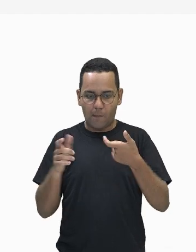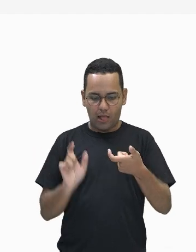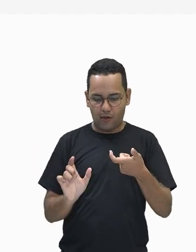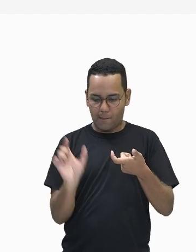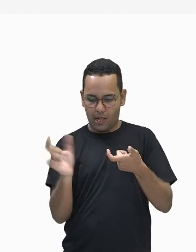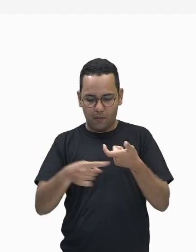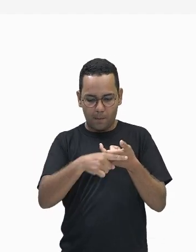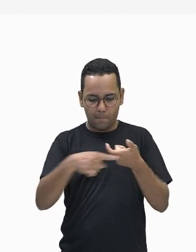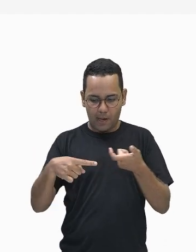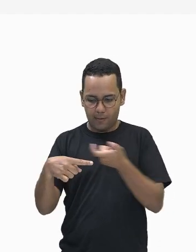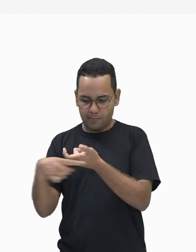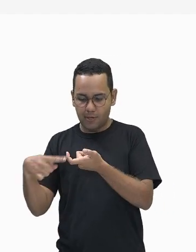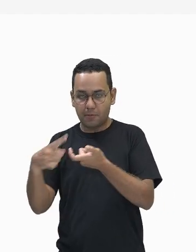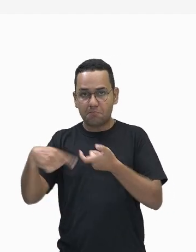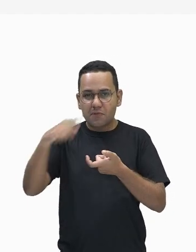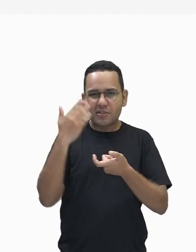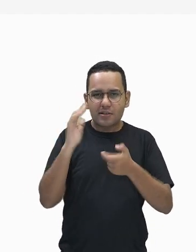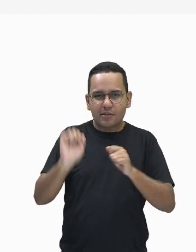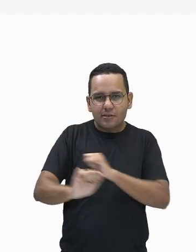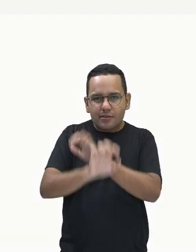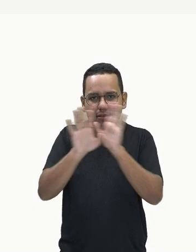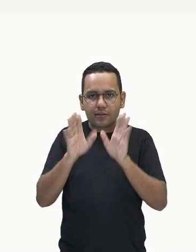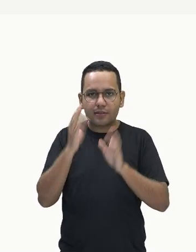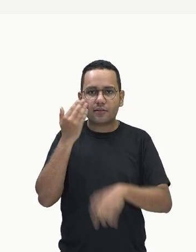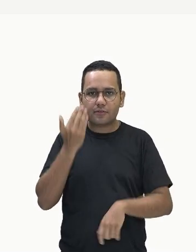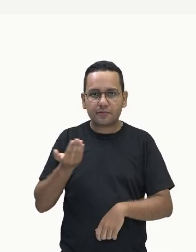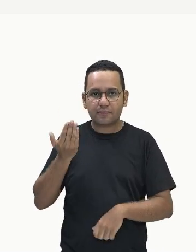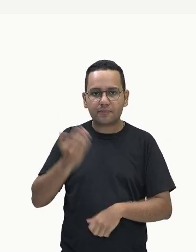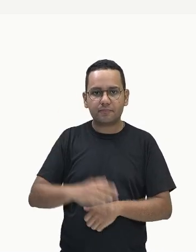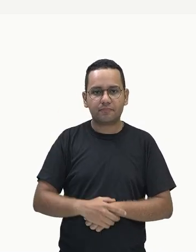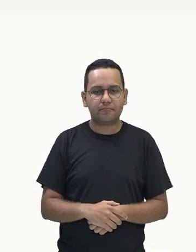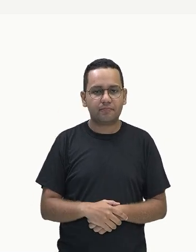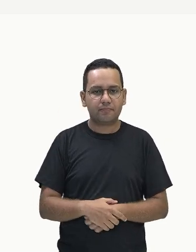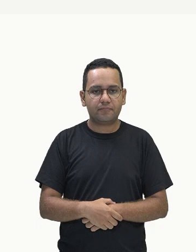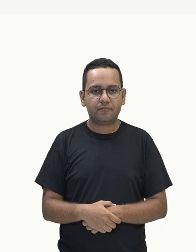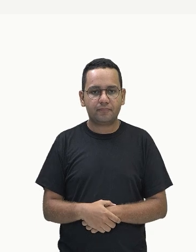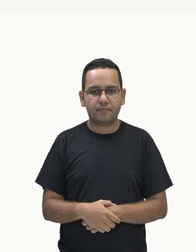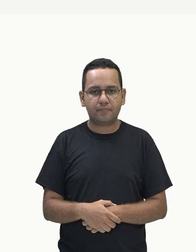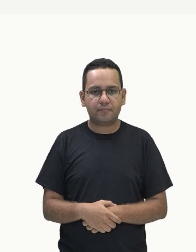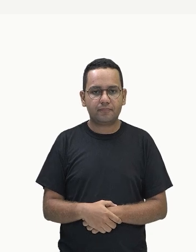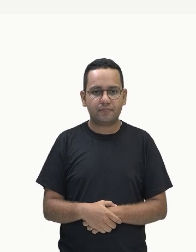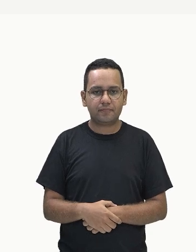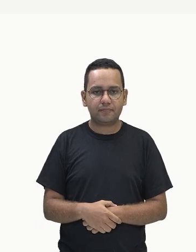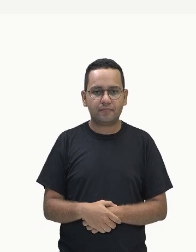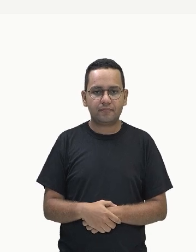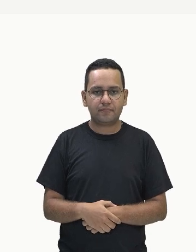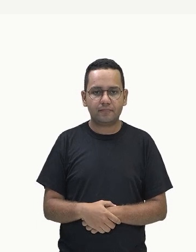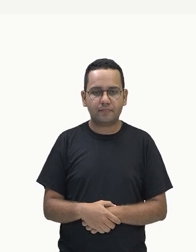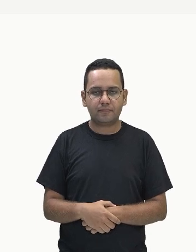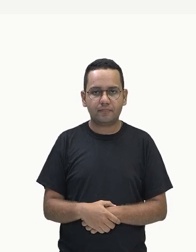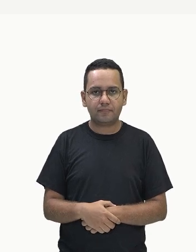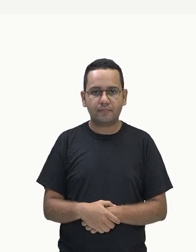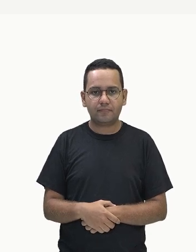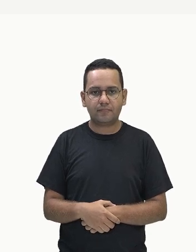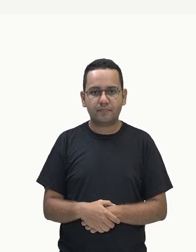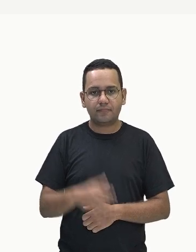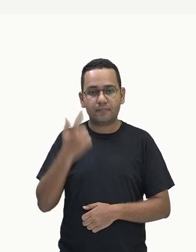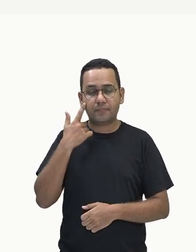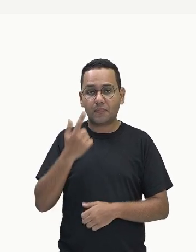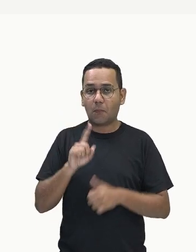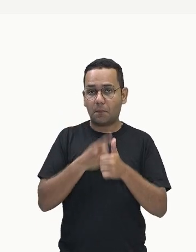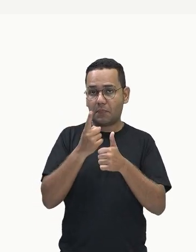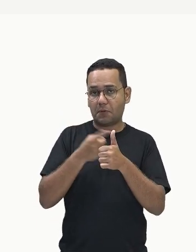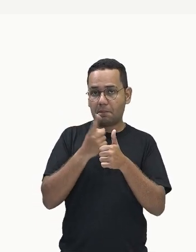dizendo aqui, esses hormônios, o nome deles. O primeiro hormônio, né, produzido lá pelos ovários femininos, né,